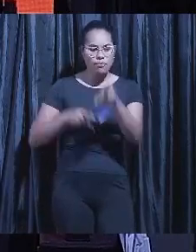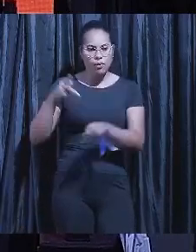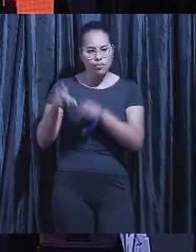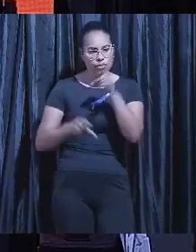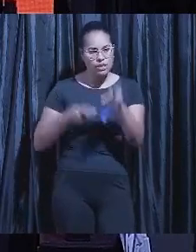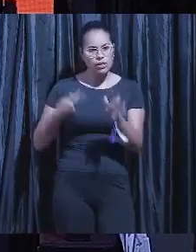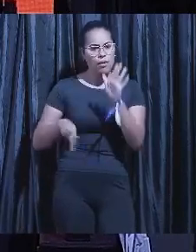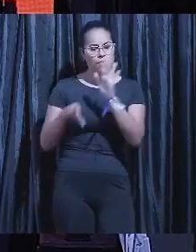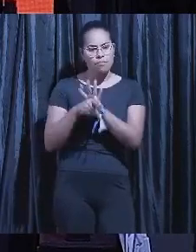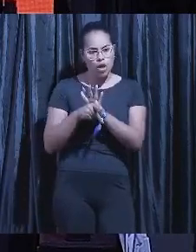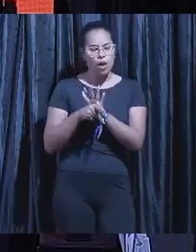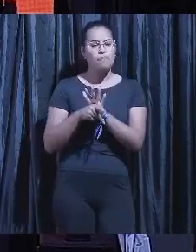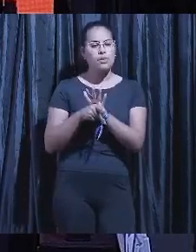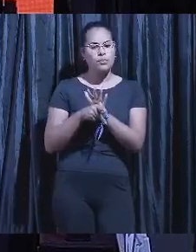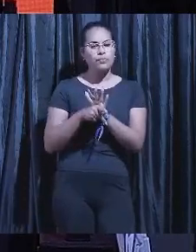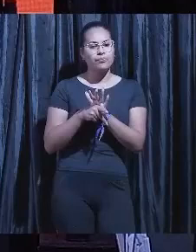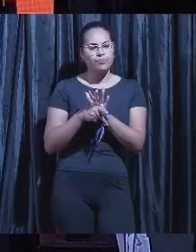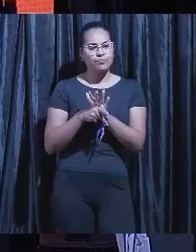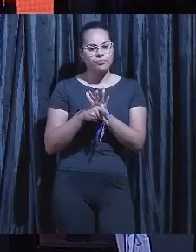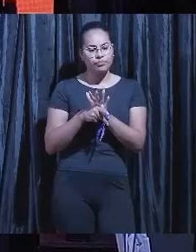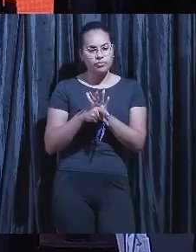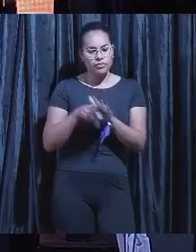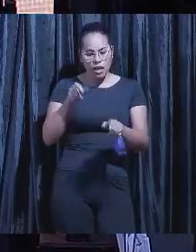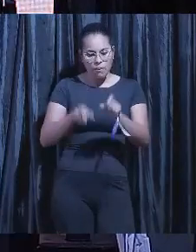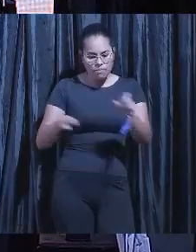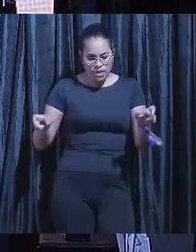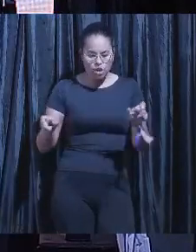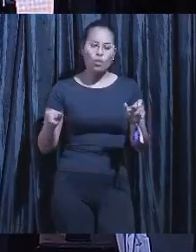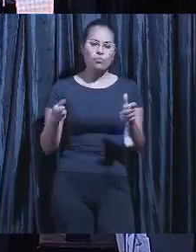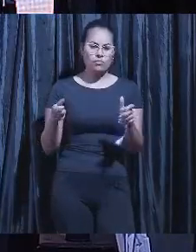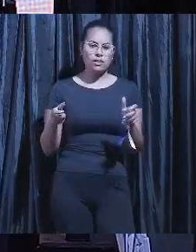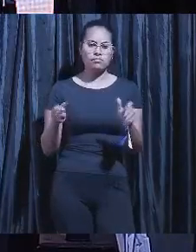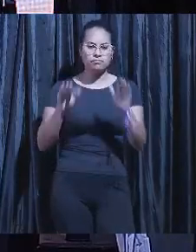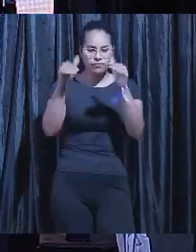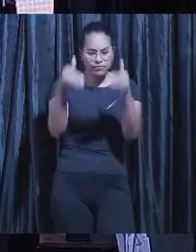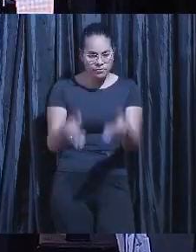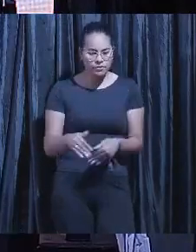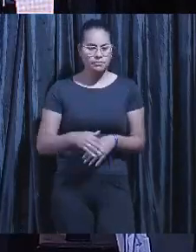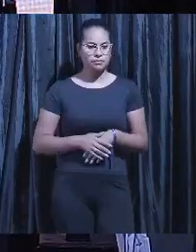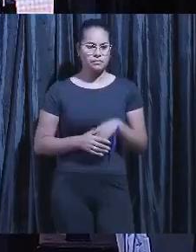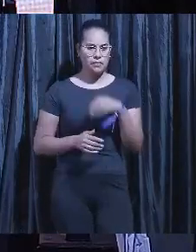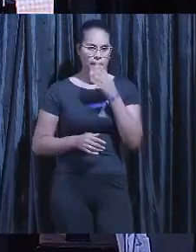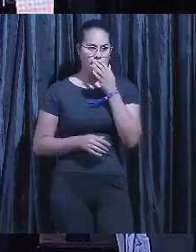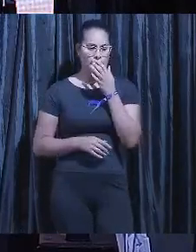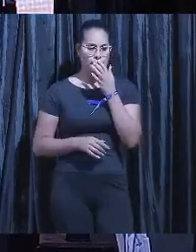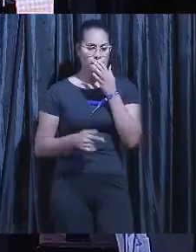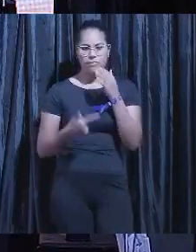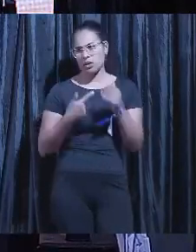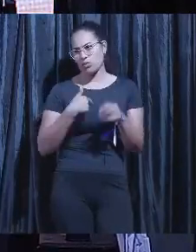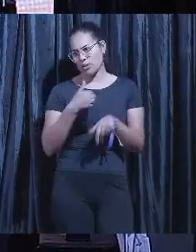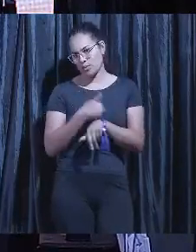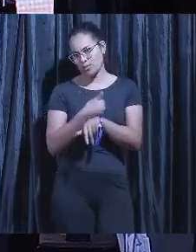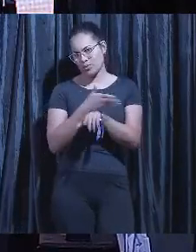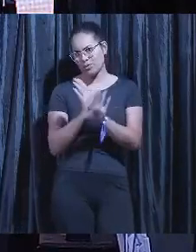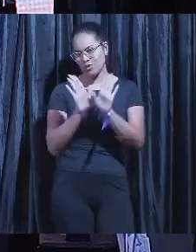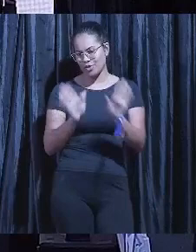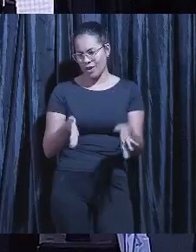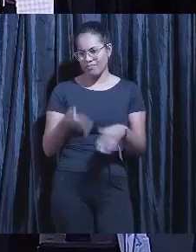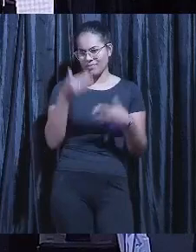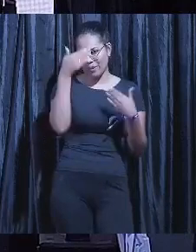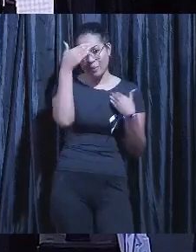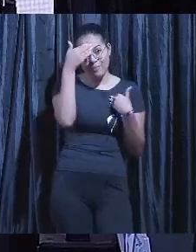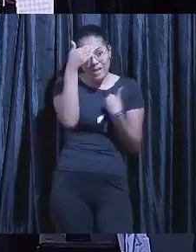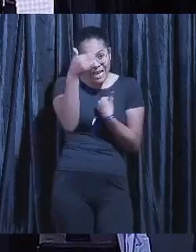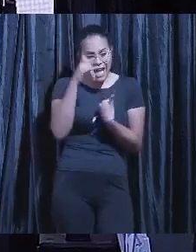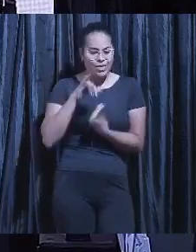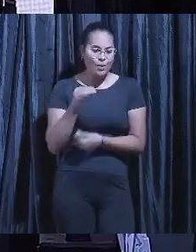recorte interseccional que é tão necessário. Bom, eu passei um tanto do meu tempo, eu queria agradecer